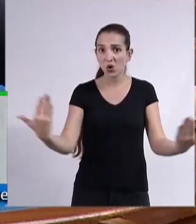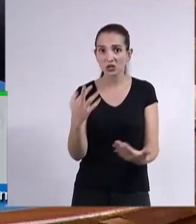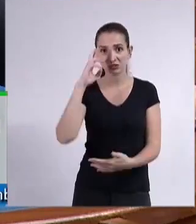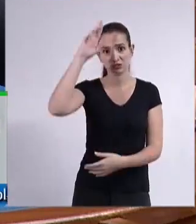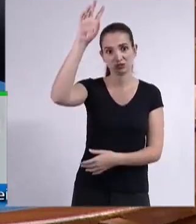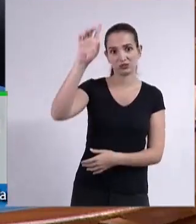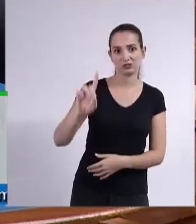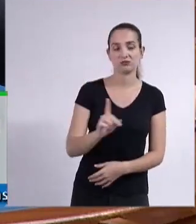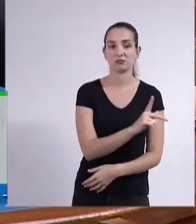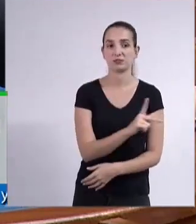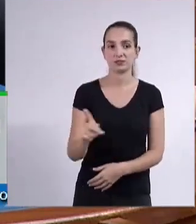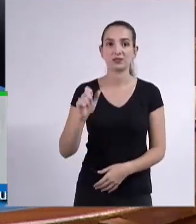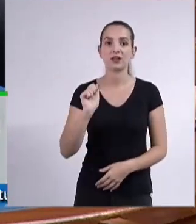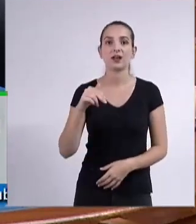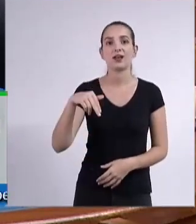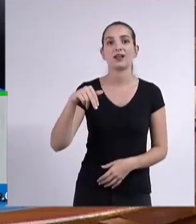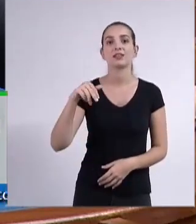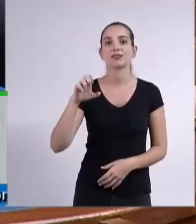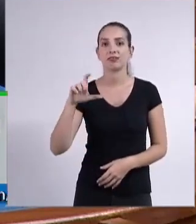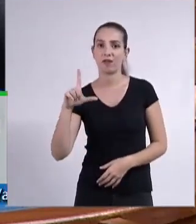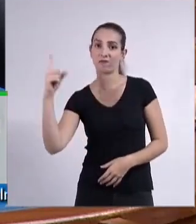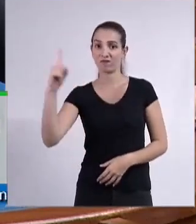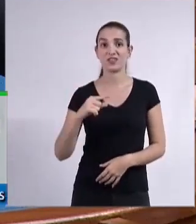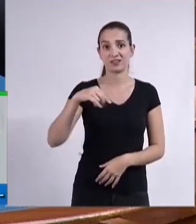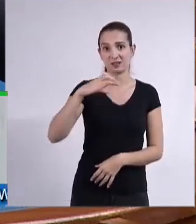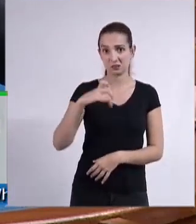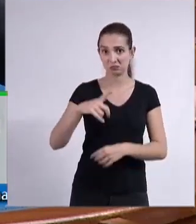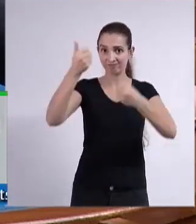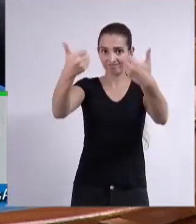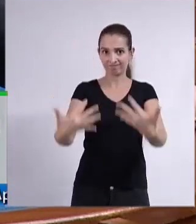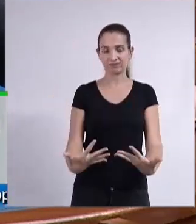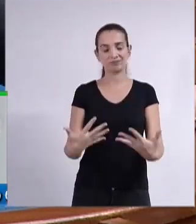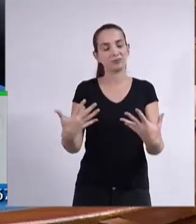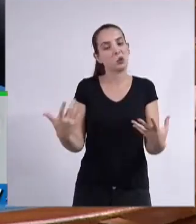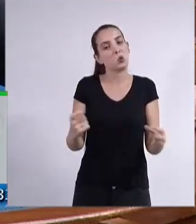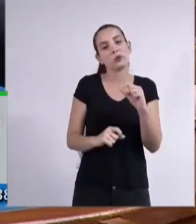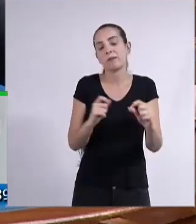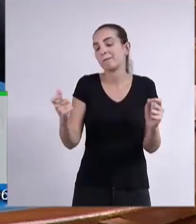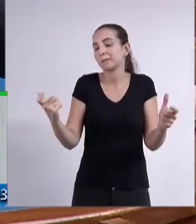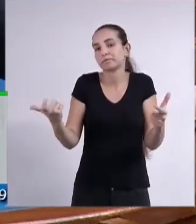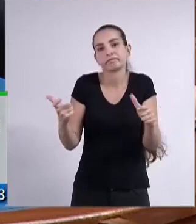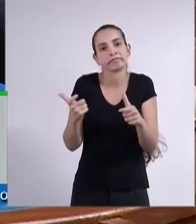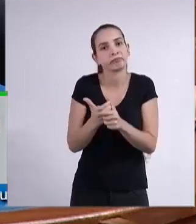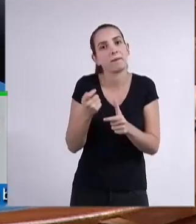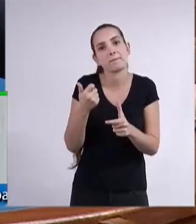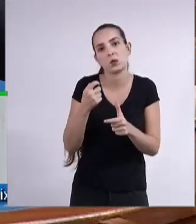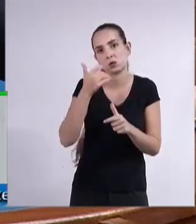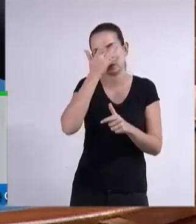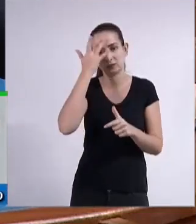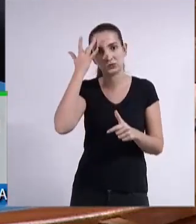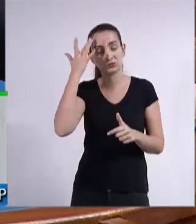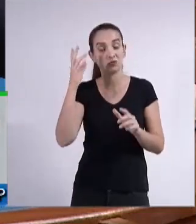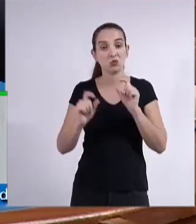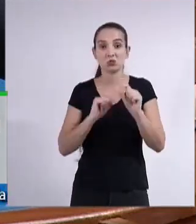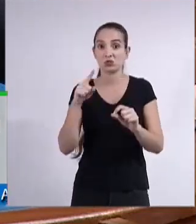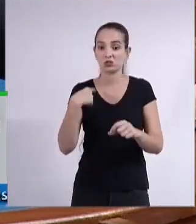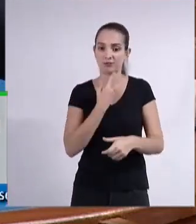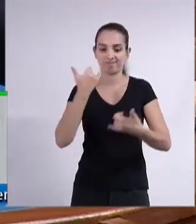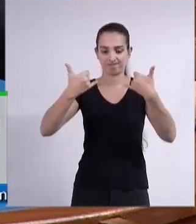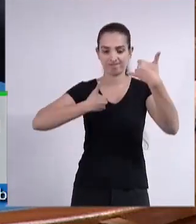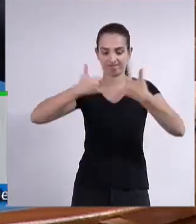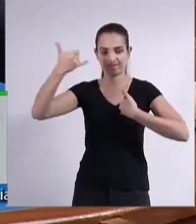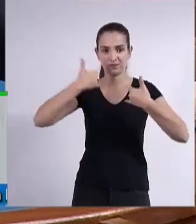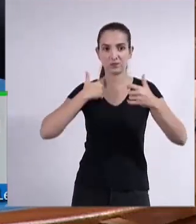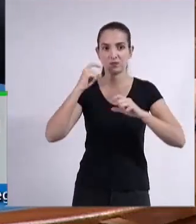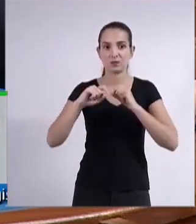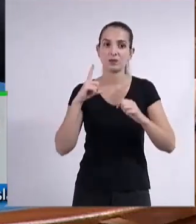diretor-presidente da ANEEL vai estar aqui em Campo Grande. Na verdade, a participação é muito pequena. Normalmente, o que a gente fica sabendo é que